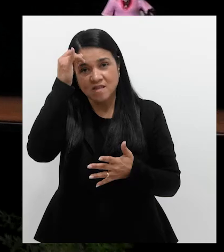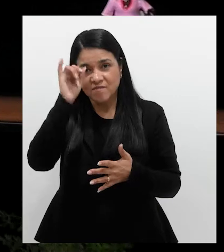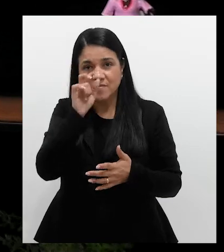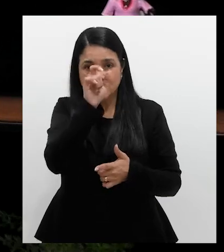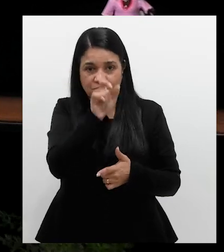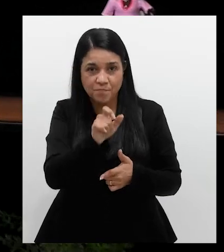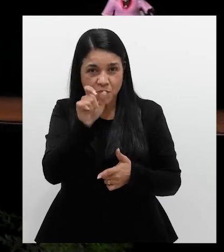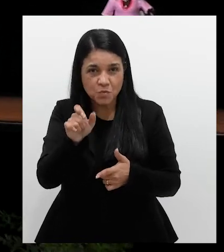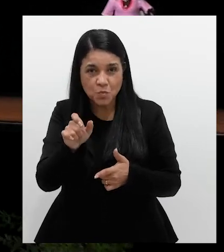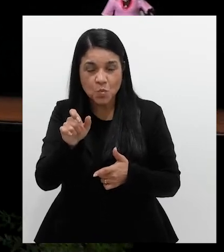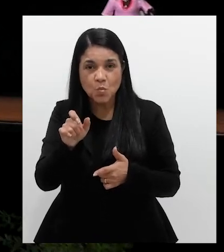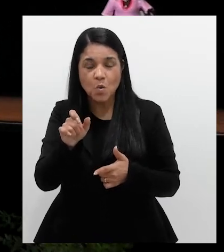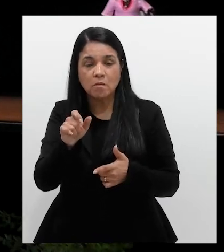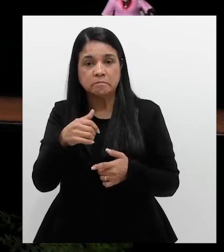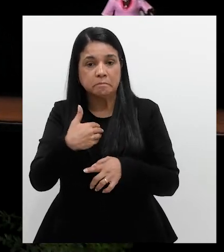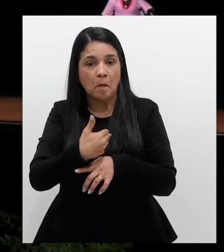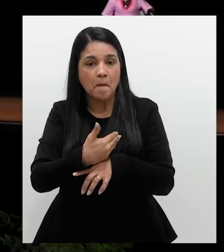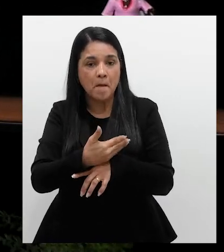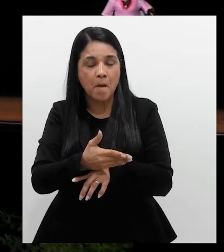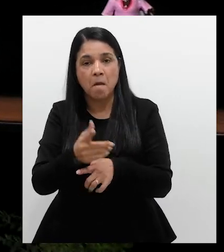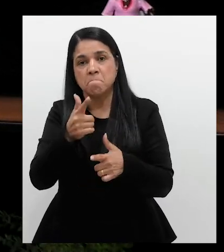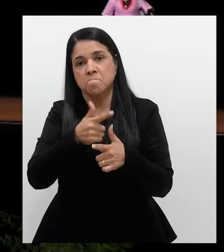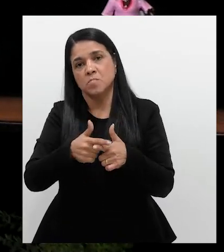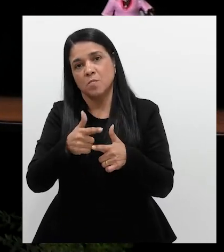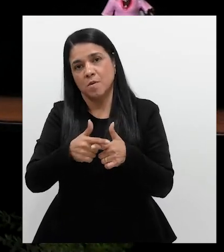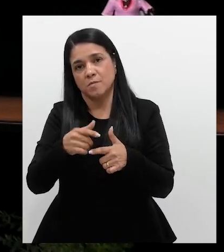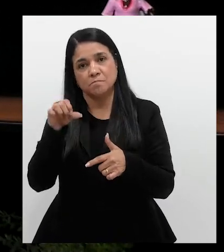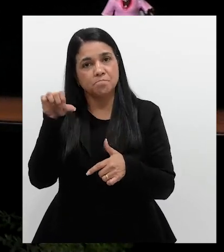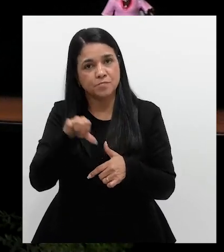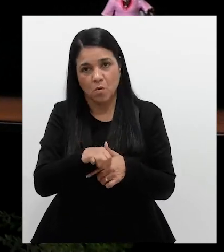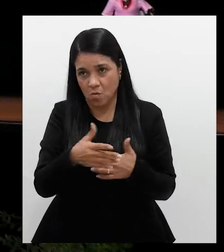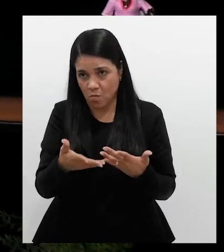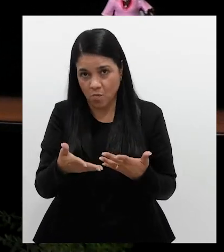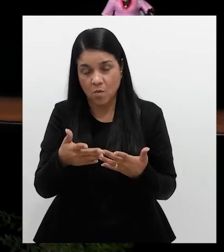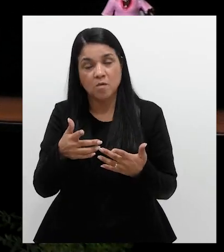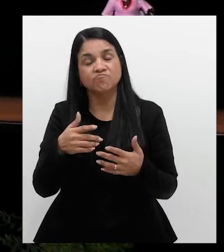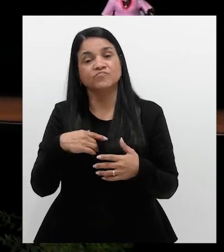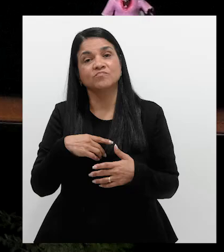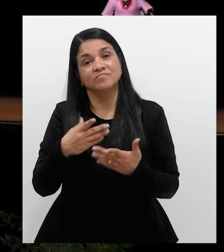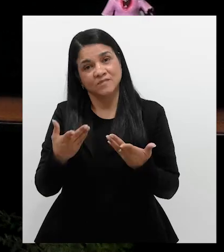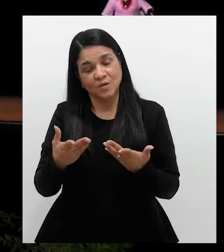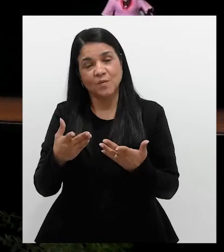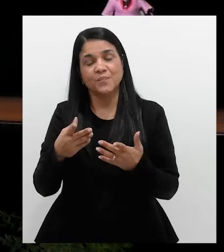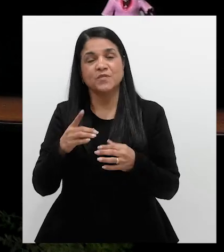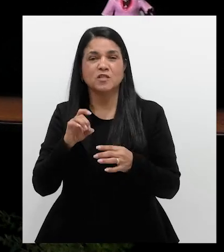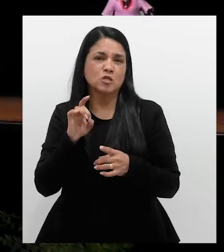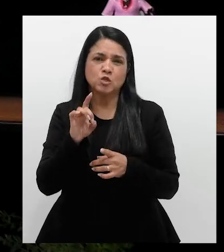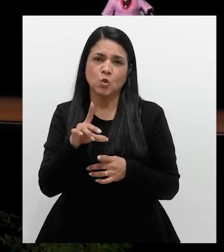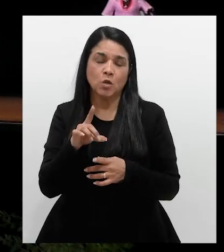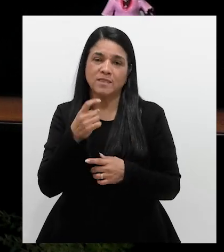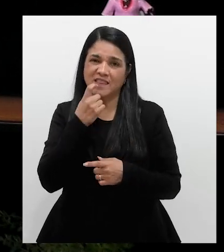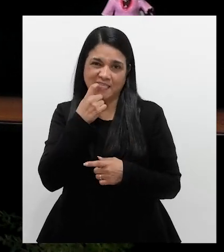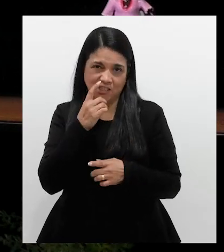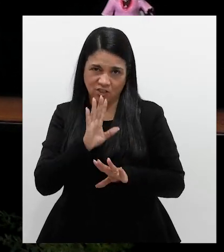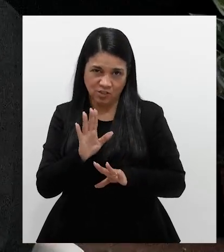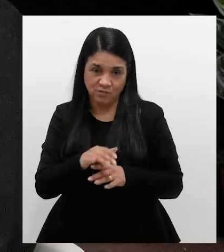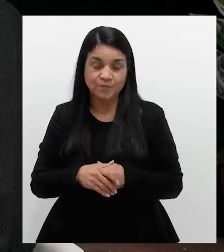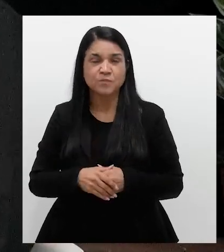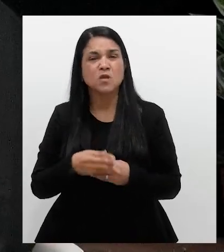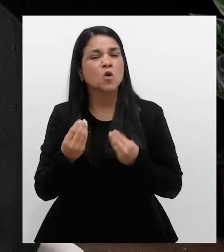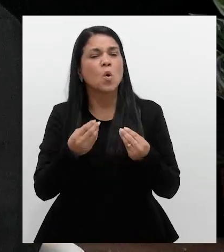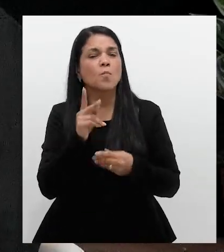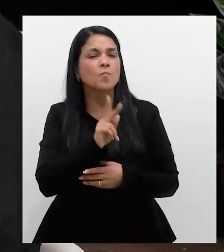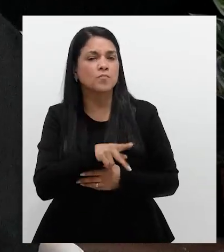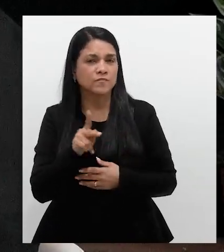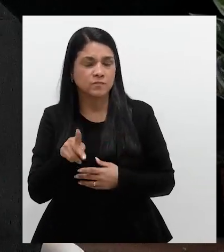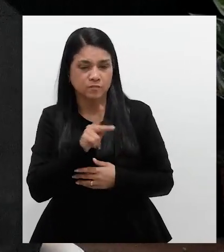pessoa aí passe o tempo e ela depois tenha um problema maior. Então, a odontologia também envolve muito essa questão, não só dente. Professor, como é